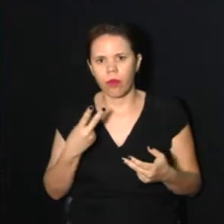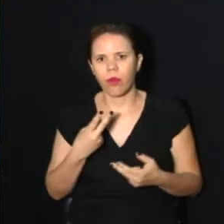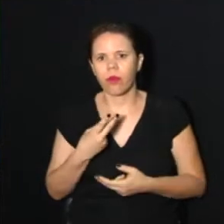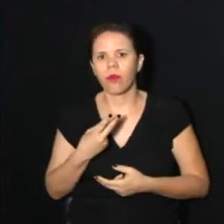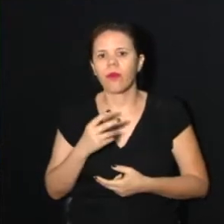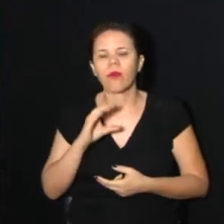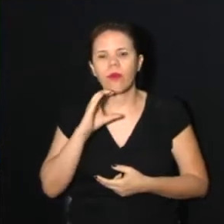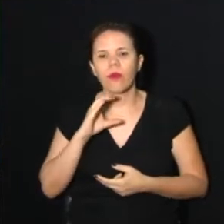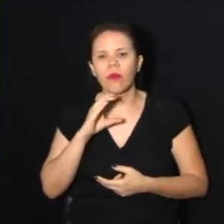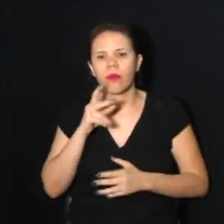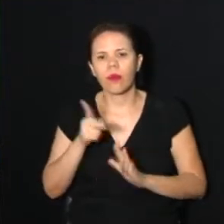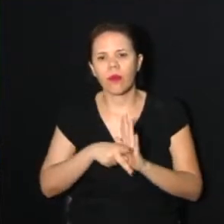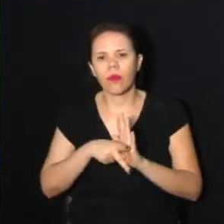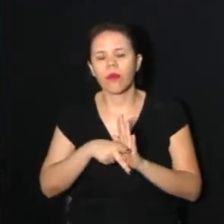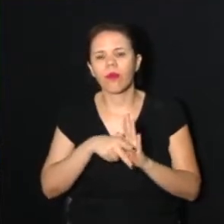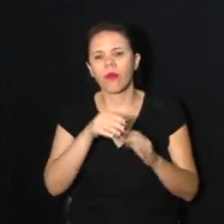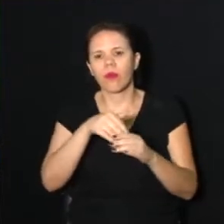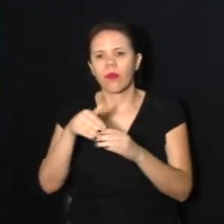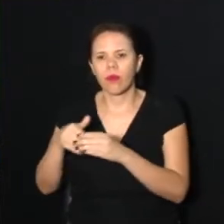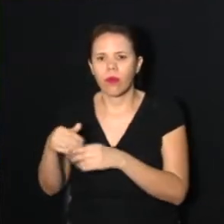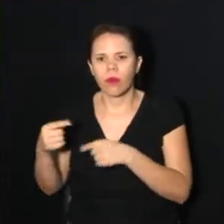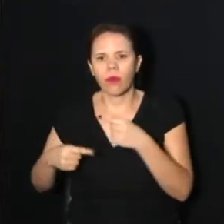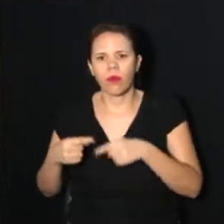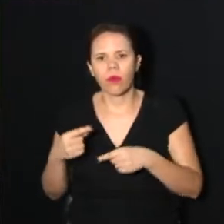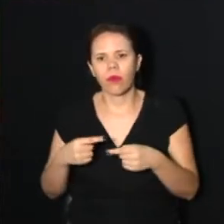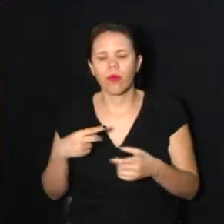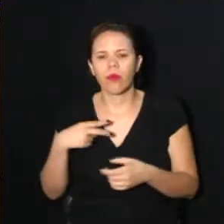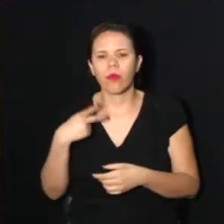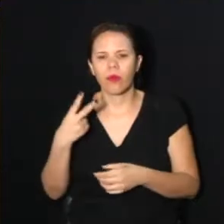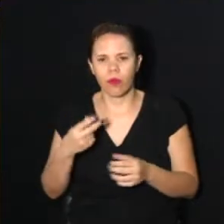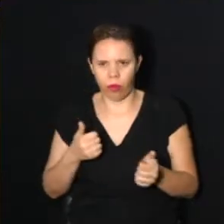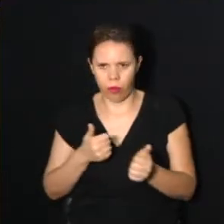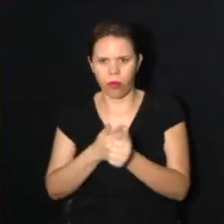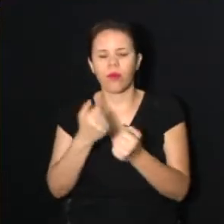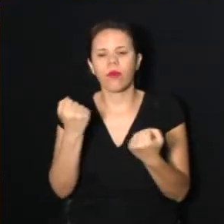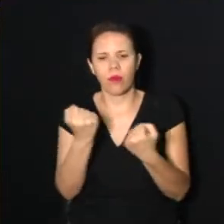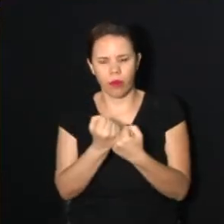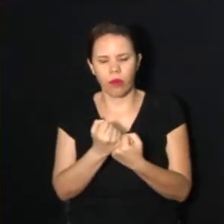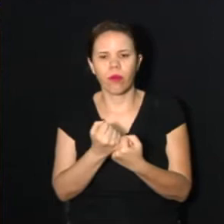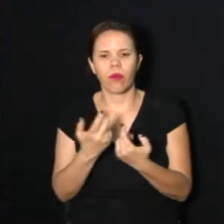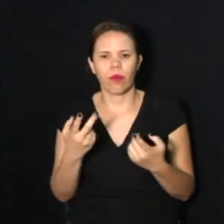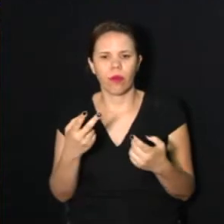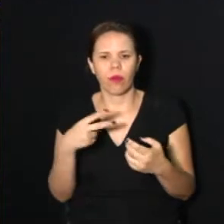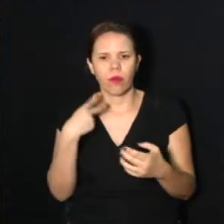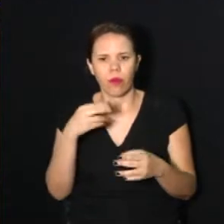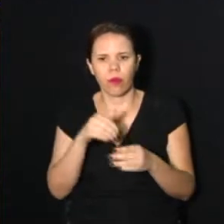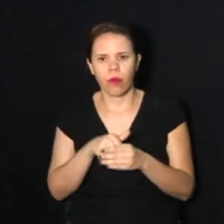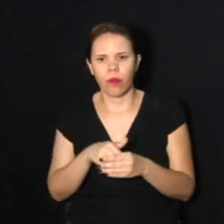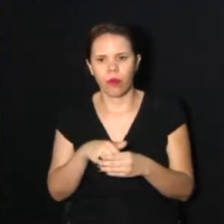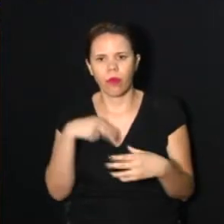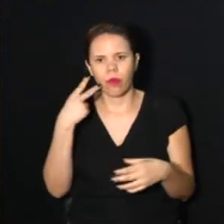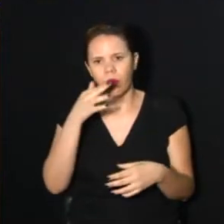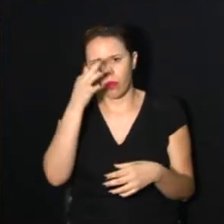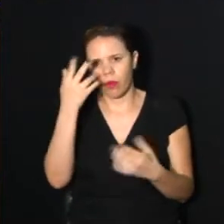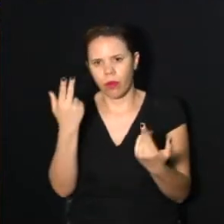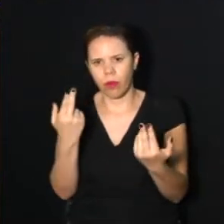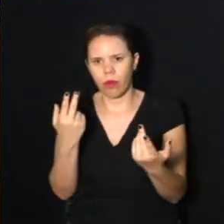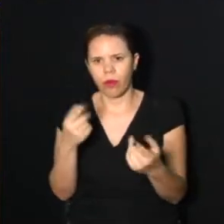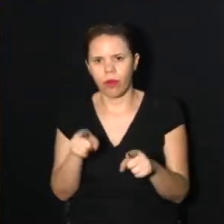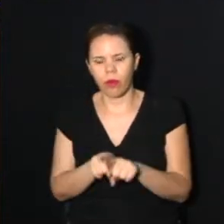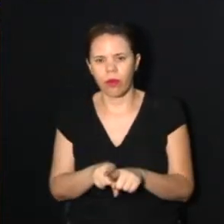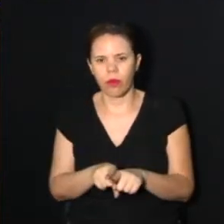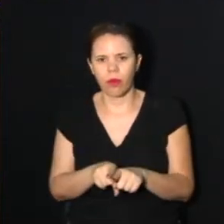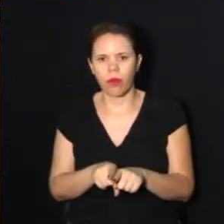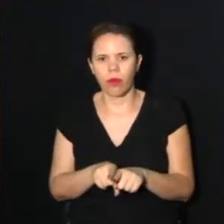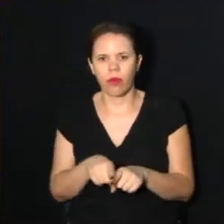O projeto entra em discussão e votação. Vereador Marcelo Silva. Eu acompanho o relator. Vereador Antônio Flores. Da mesma maneira, presidente.